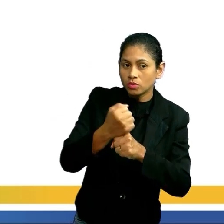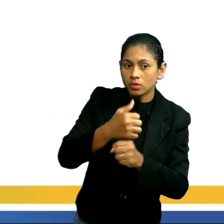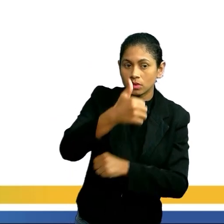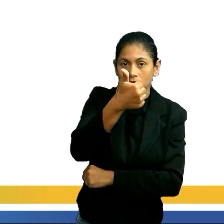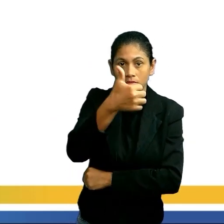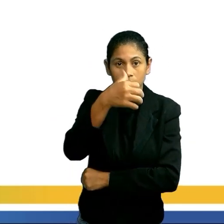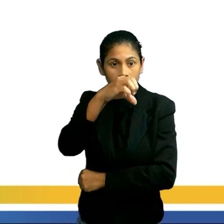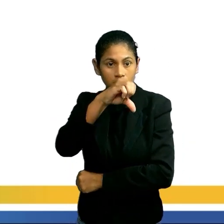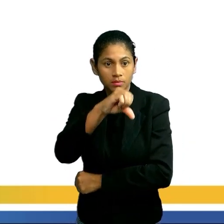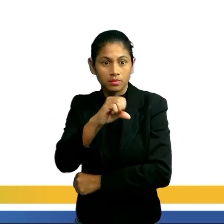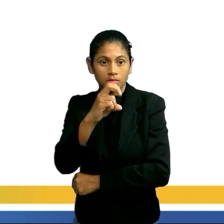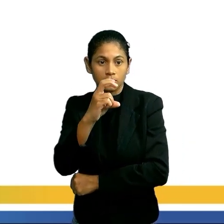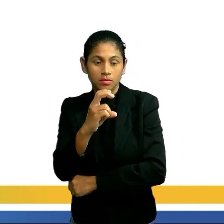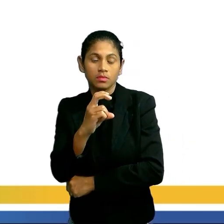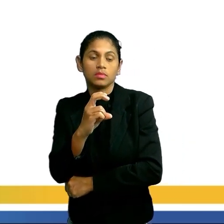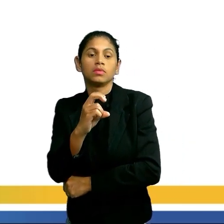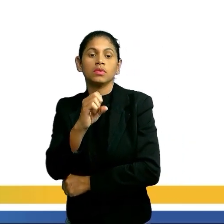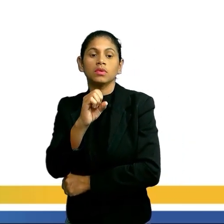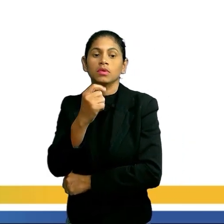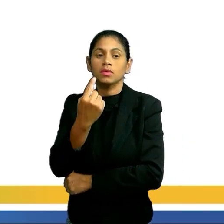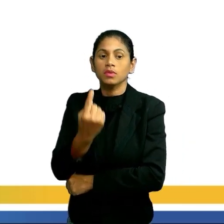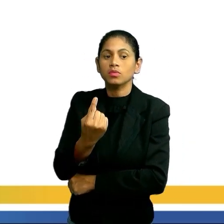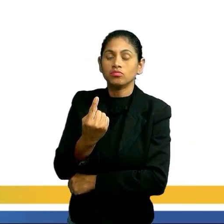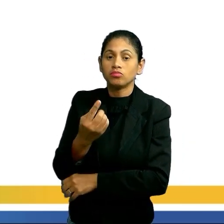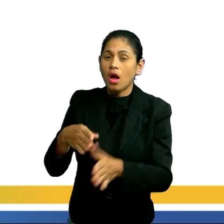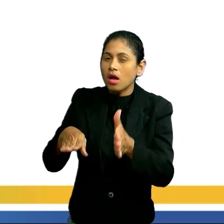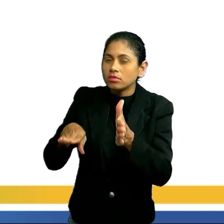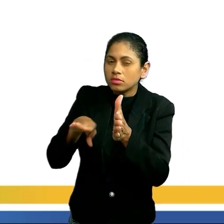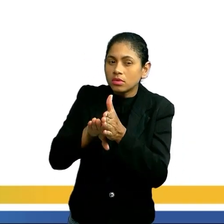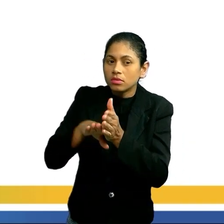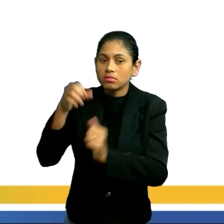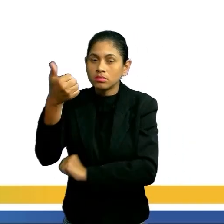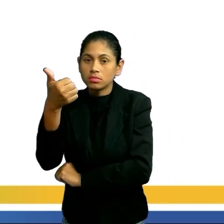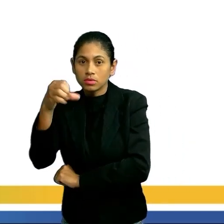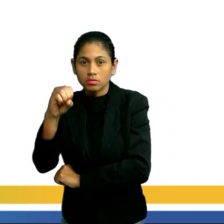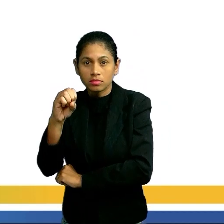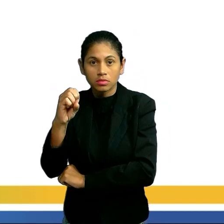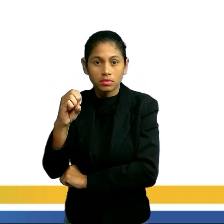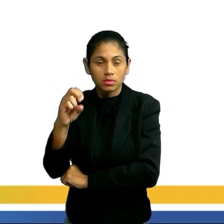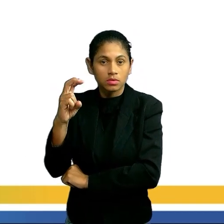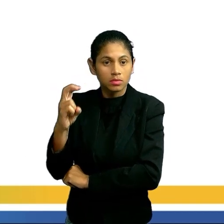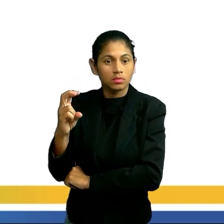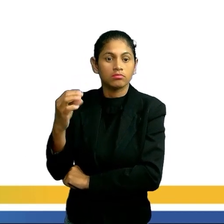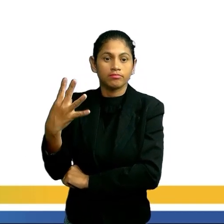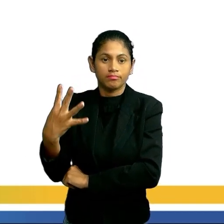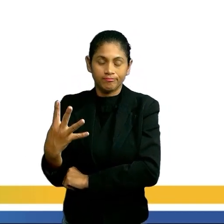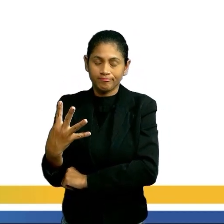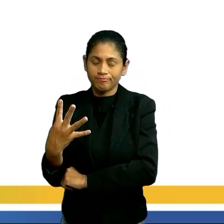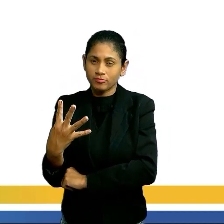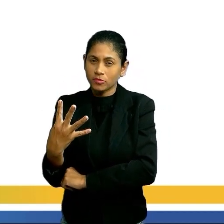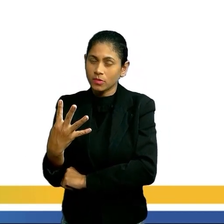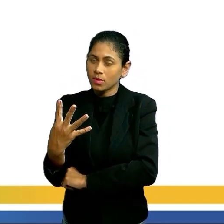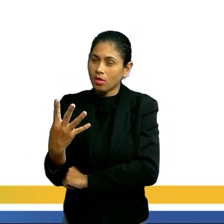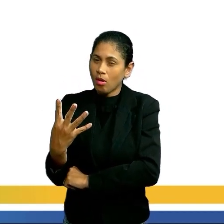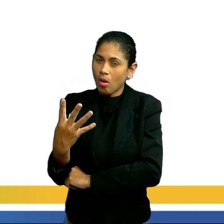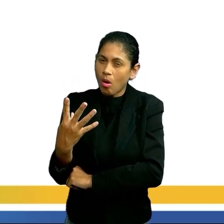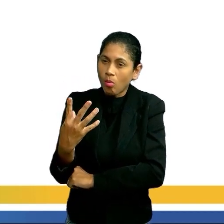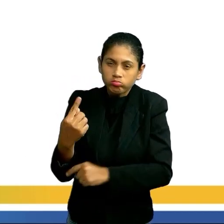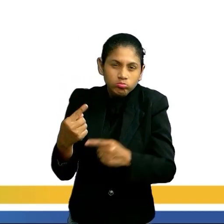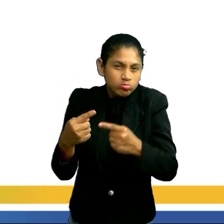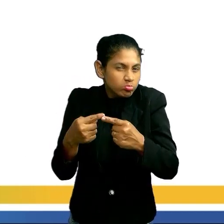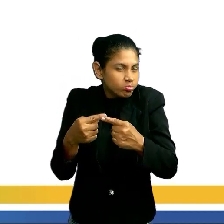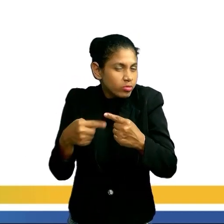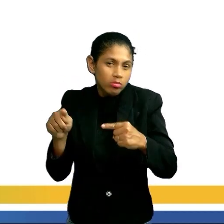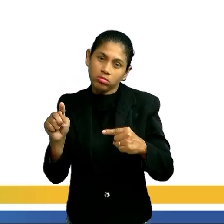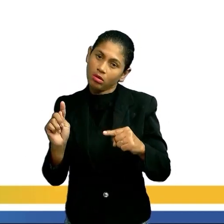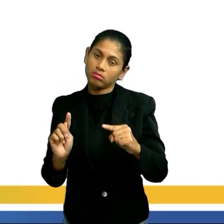1954, que no final a gente vai entender que não deu muito certo, né, esse retorno, mas que a gente ainda tem a herança aqui